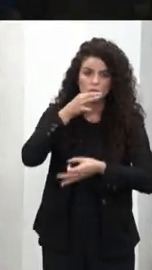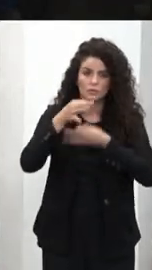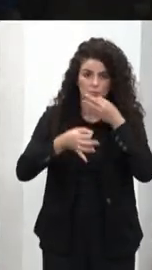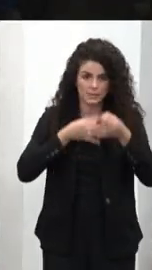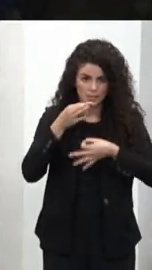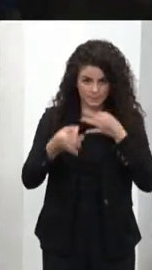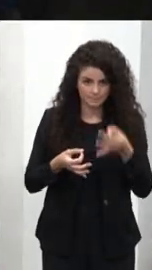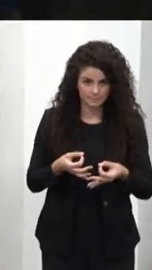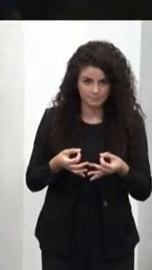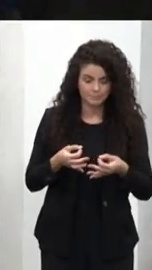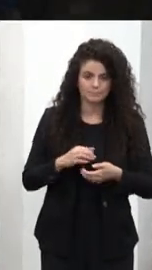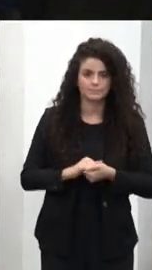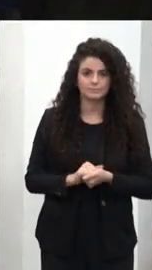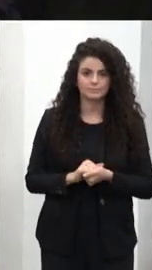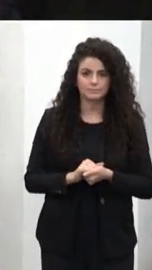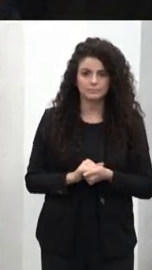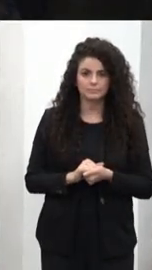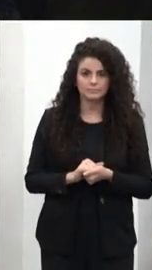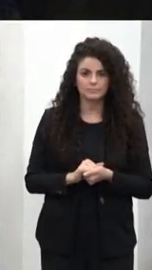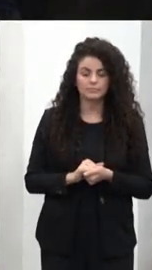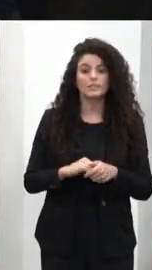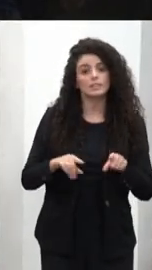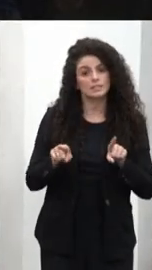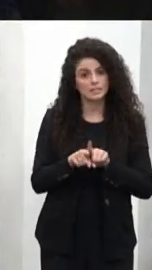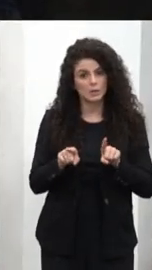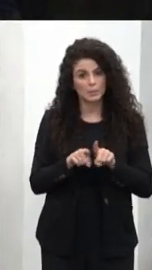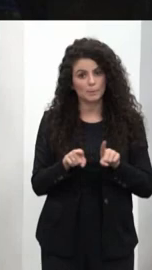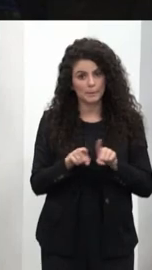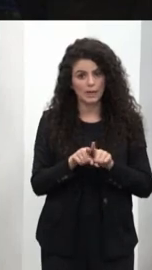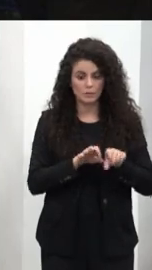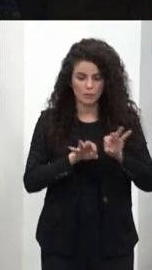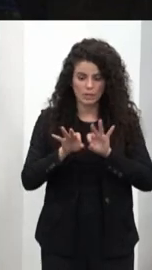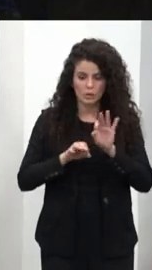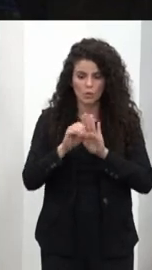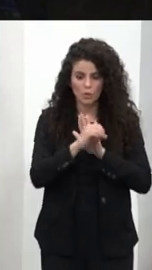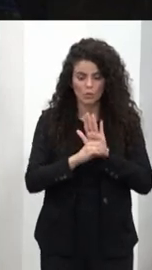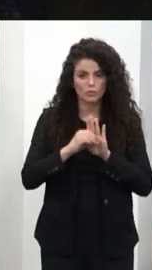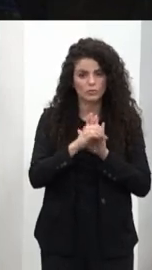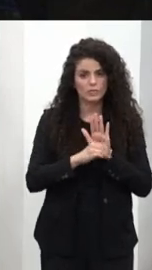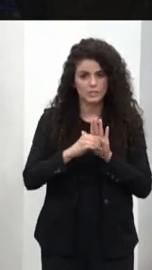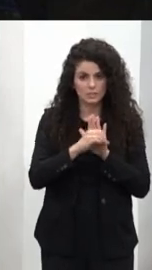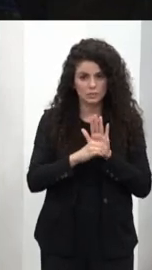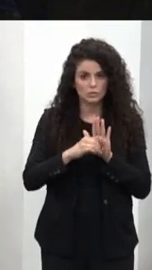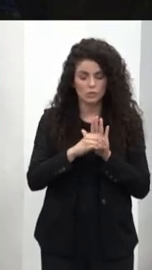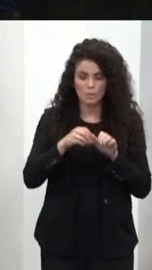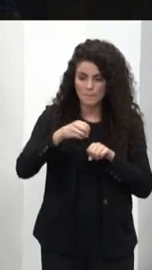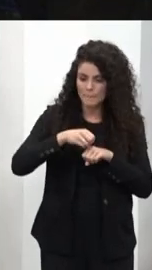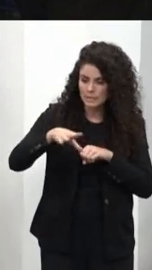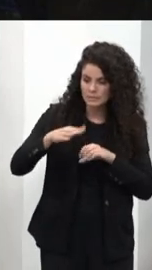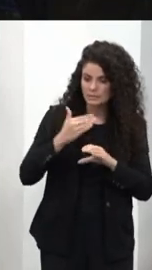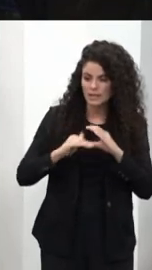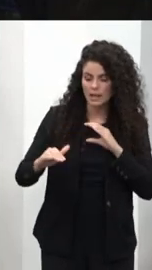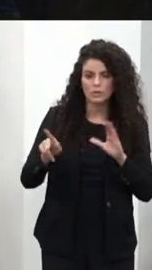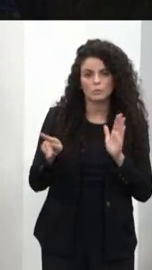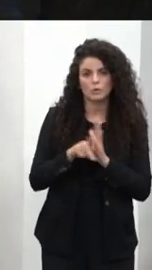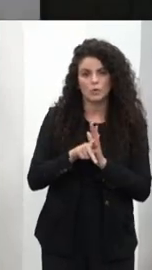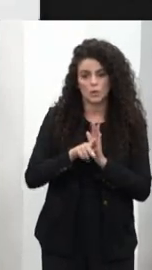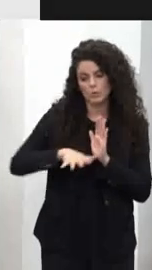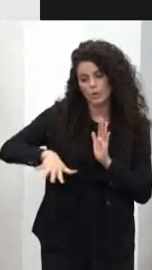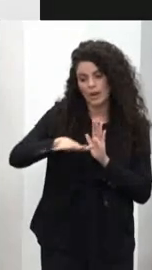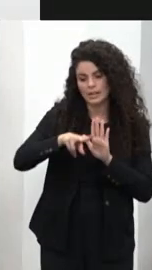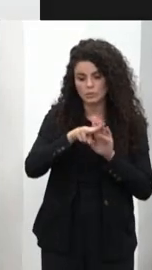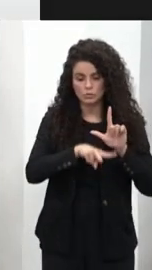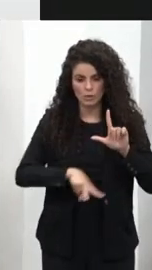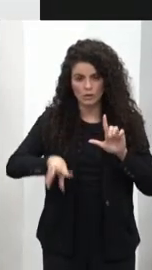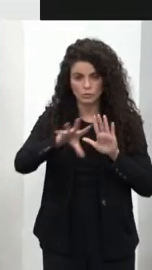a FCC também enviou ofícios para as entidades entidades de organizações aqui me referir Logo no início na sociedade civil ligados ao setor audiovisual